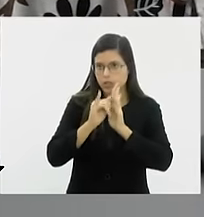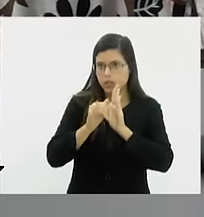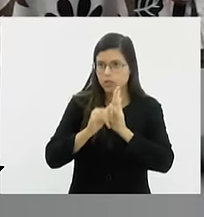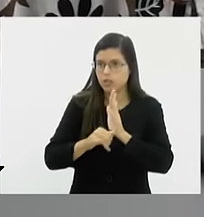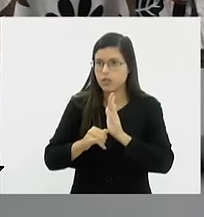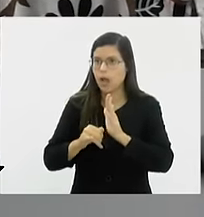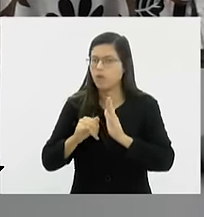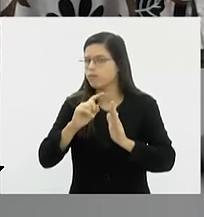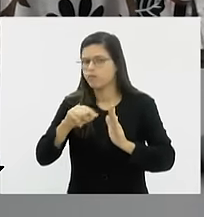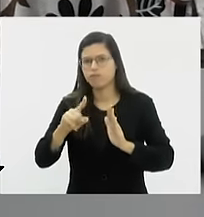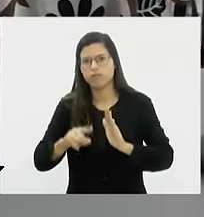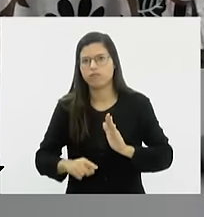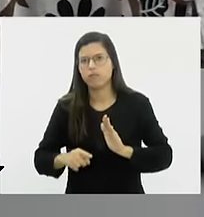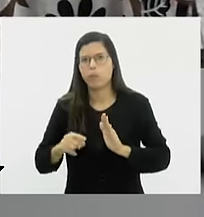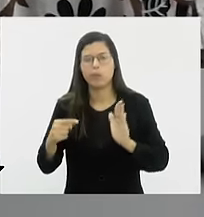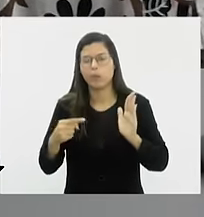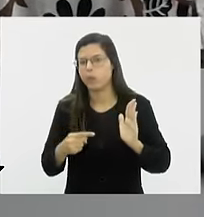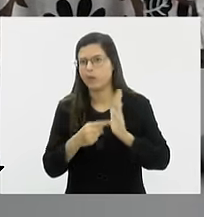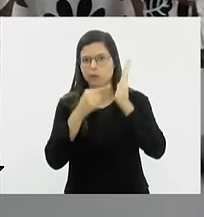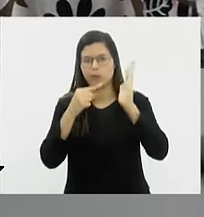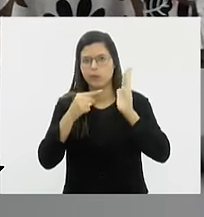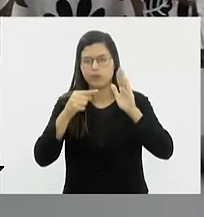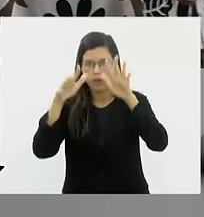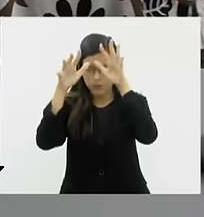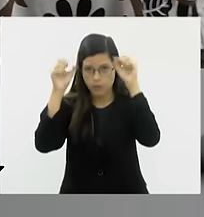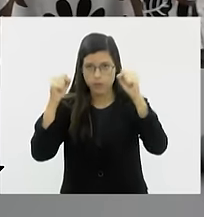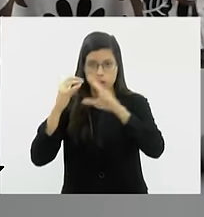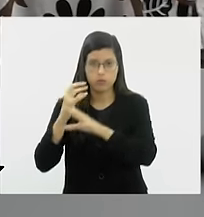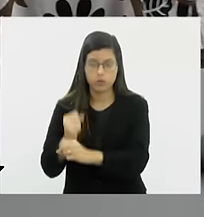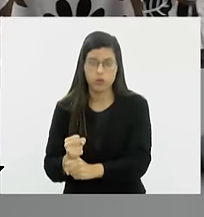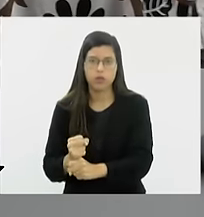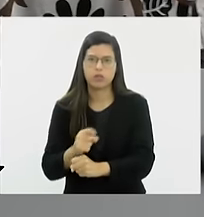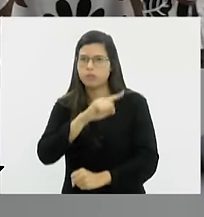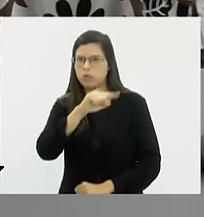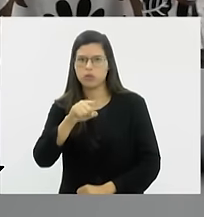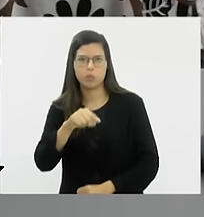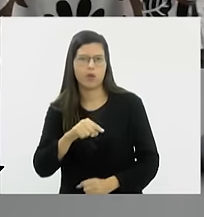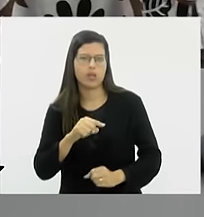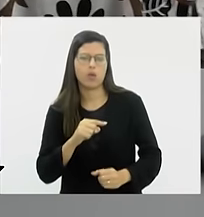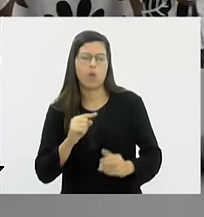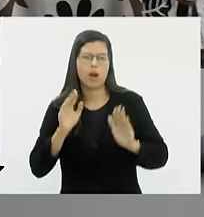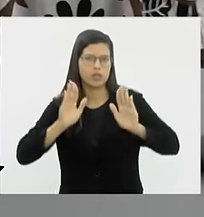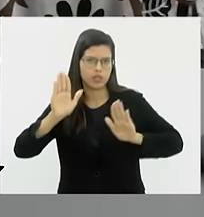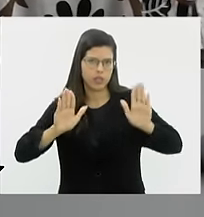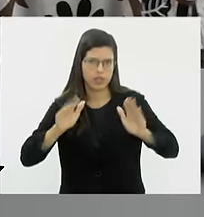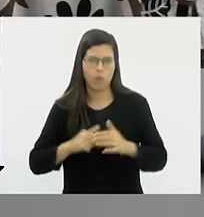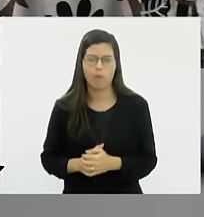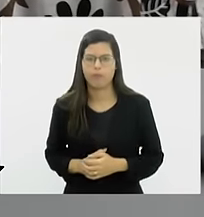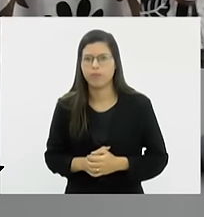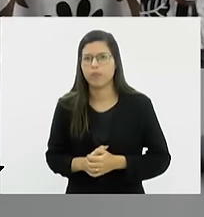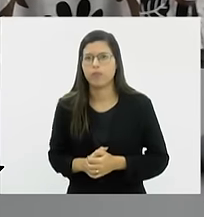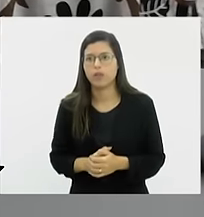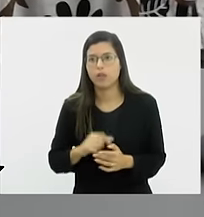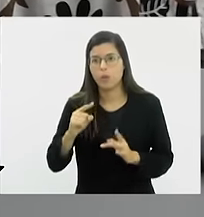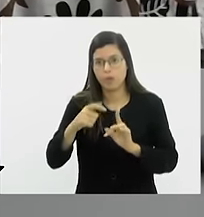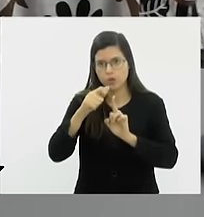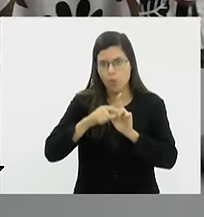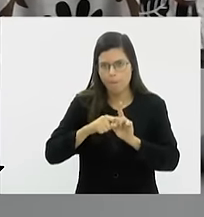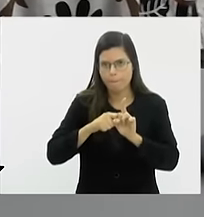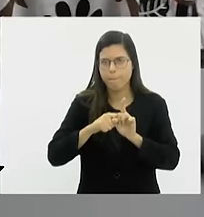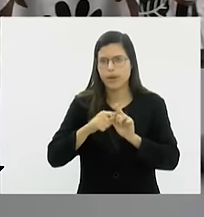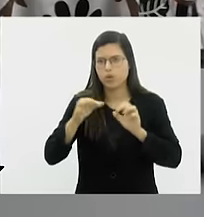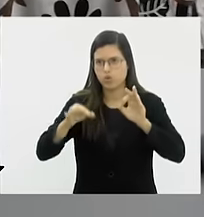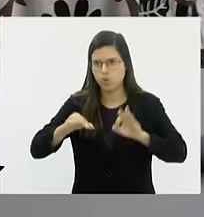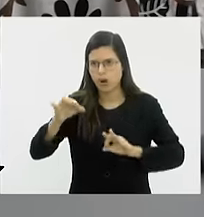Tribunal de Contas. O Tribunal de Contas suspendeu a licitação, certo? Após um mês de julgamento,